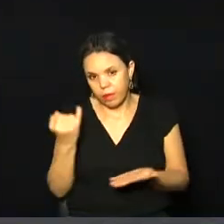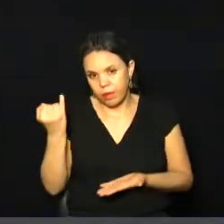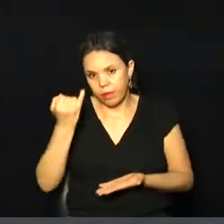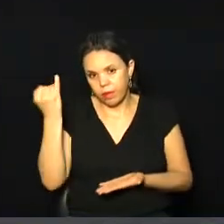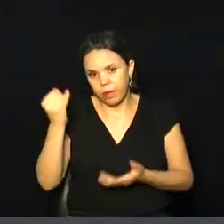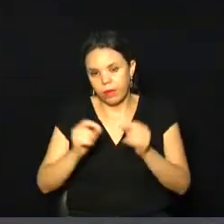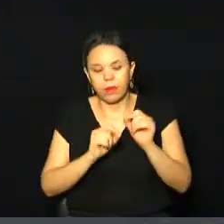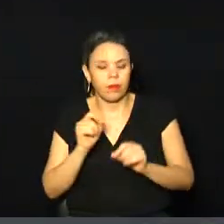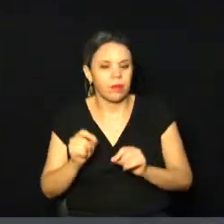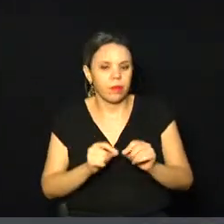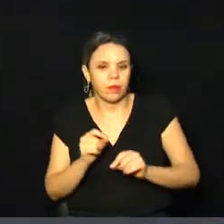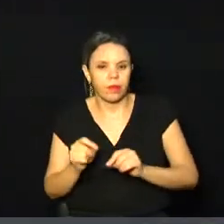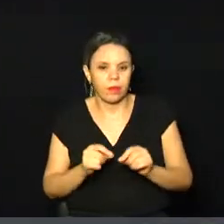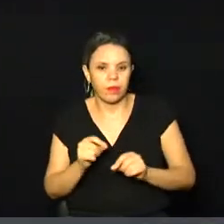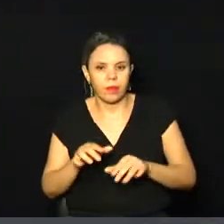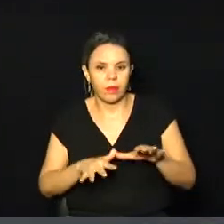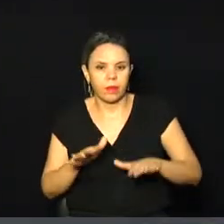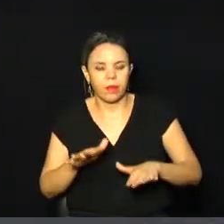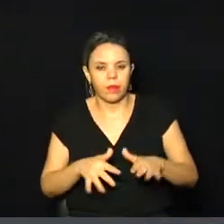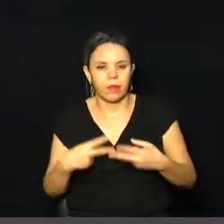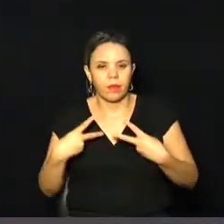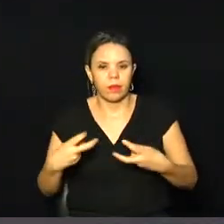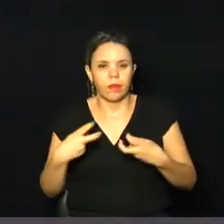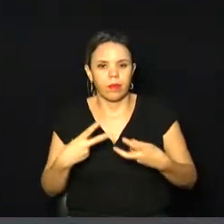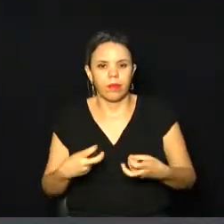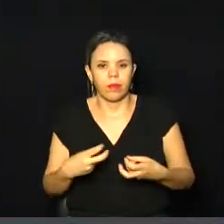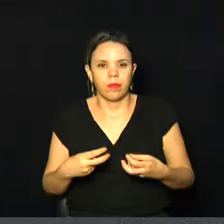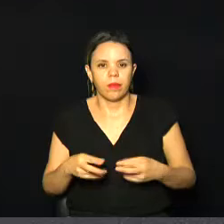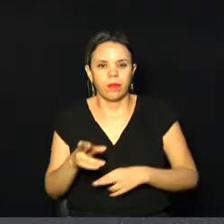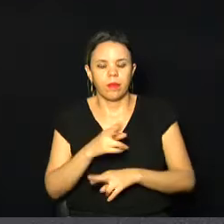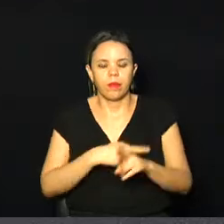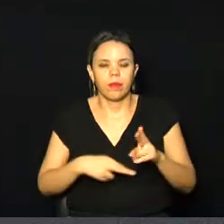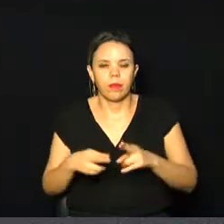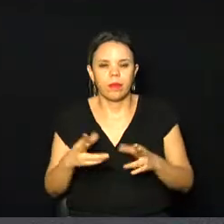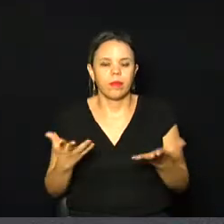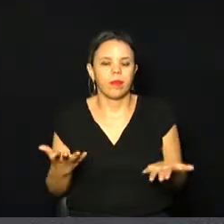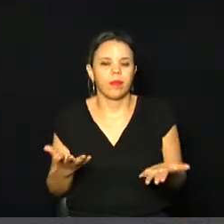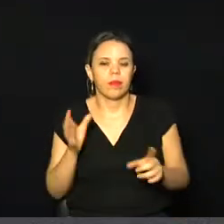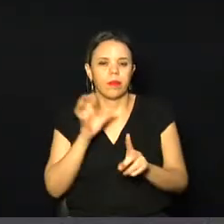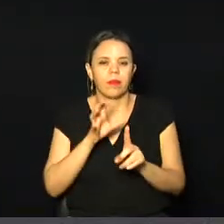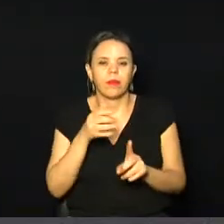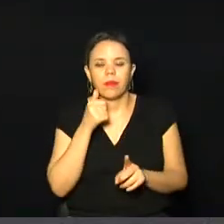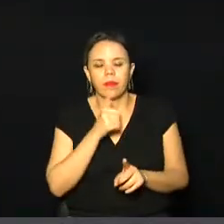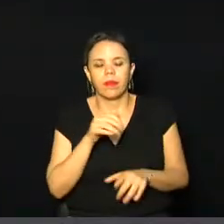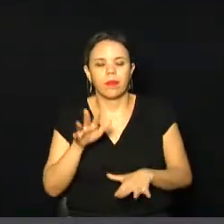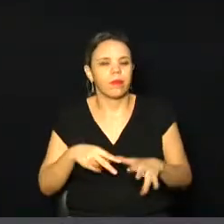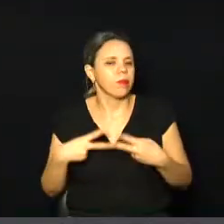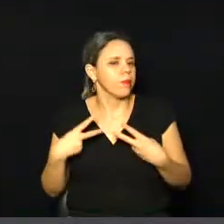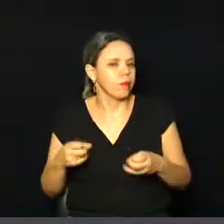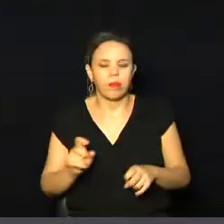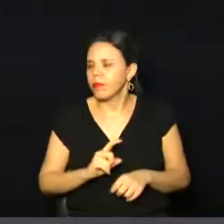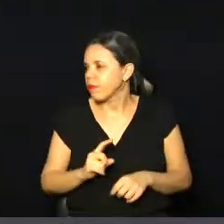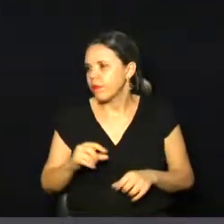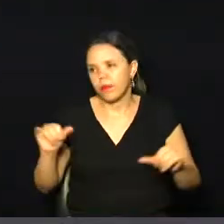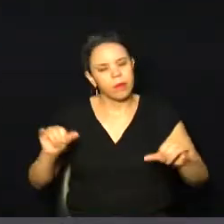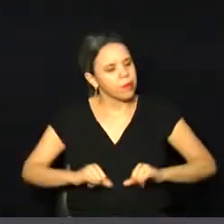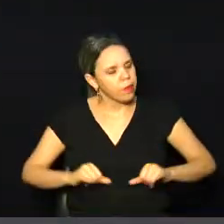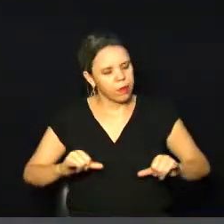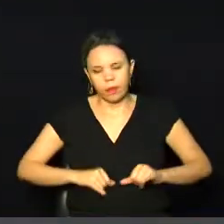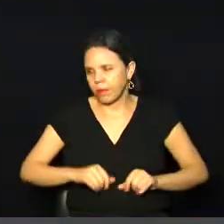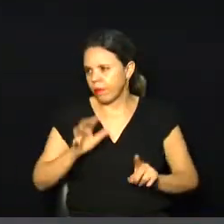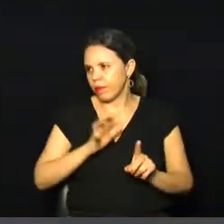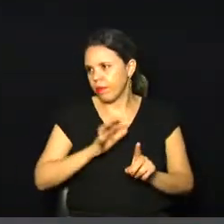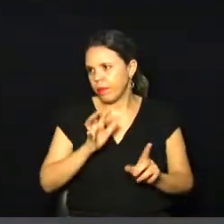do quê? Como talvez eu me perceber em um relacionamento abusivo. Então, às vezes, as mulheres, eu acho que às vezes não percebem, talvez,